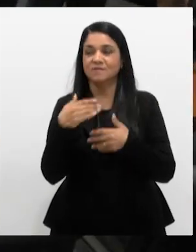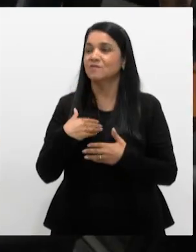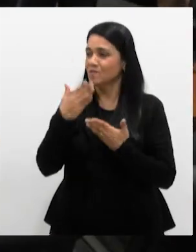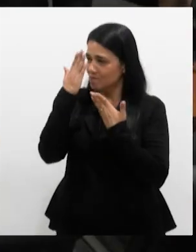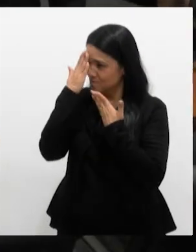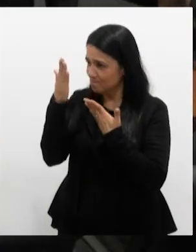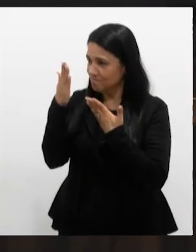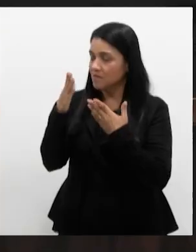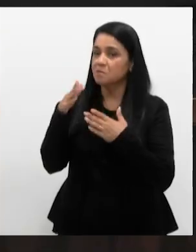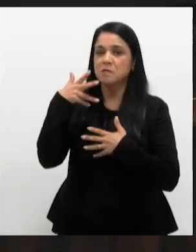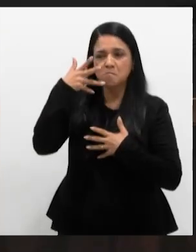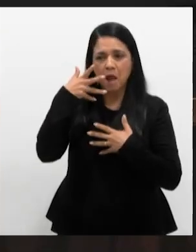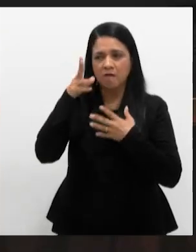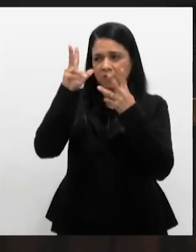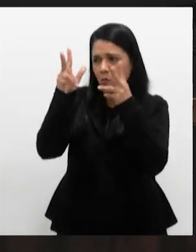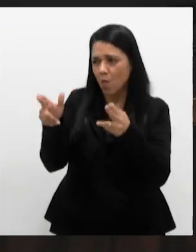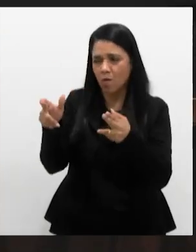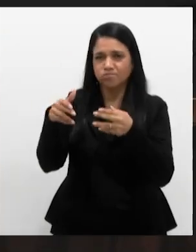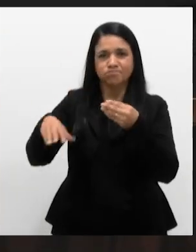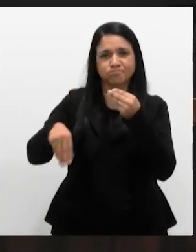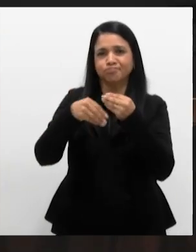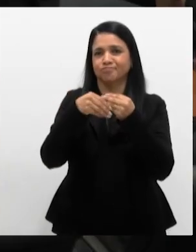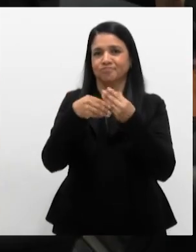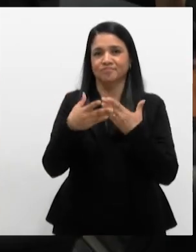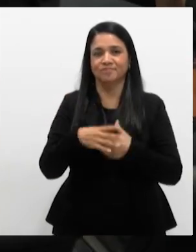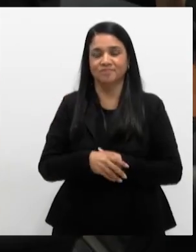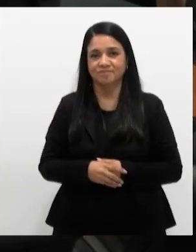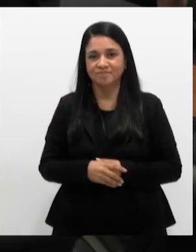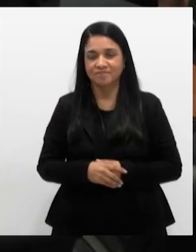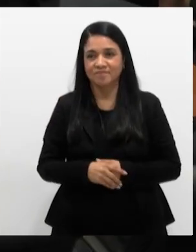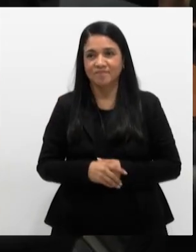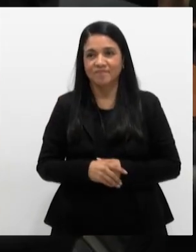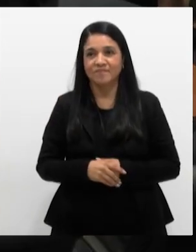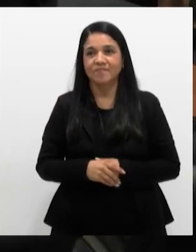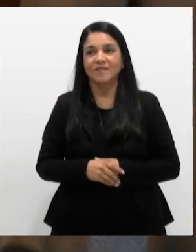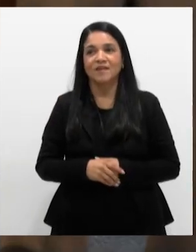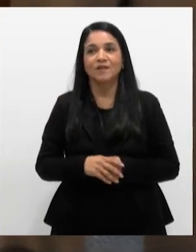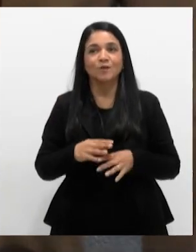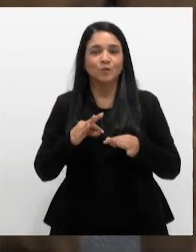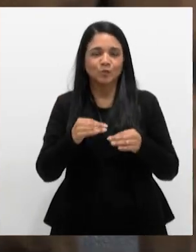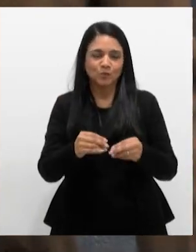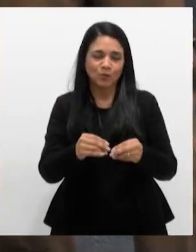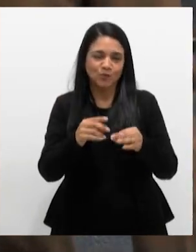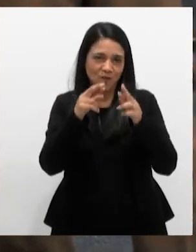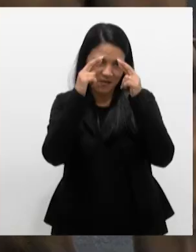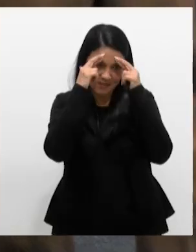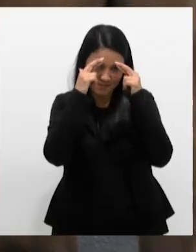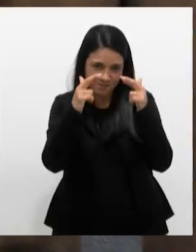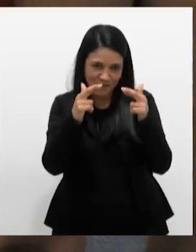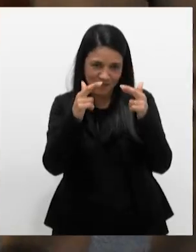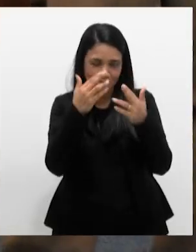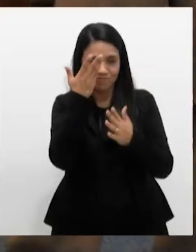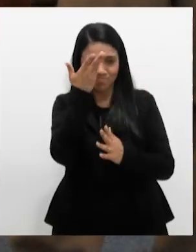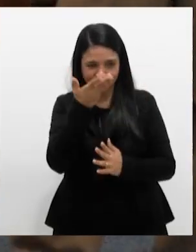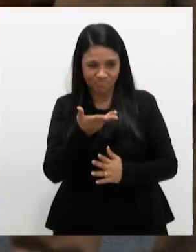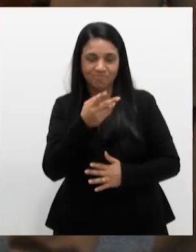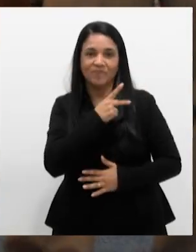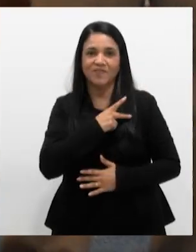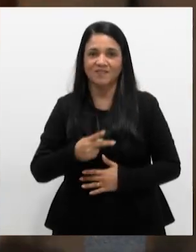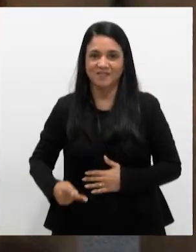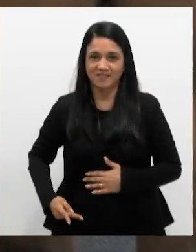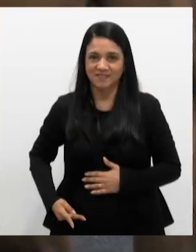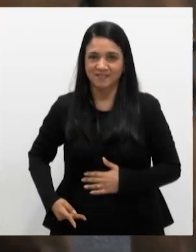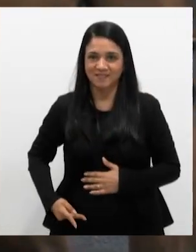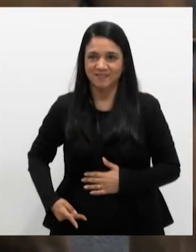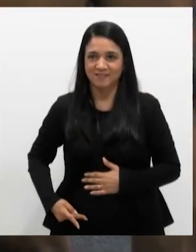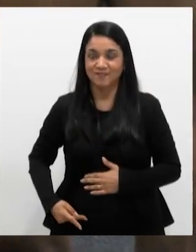das suas palavras as minhas, deputado, Senhor presidente, deputado Luiz. com todo o respeito a Vossa Excelência,